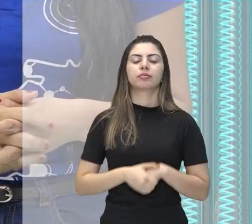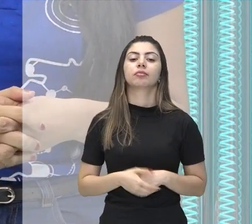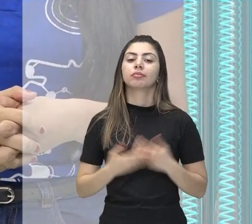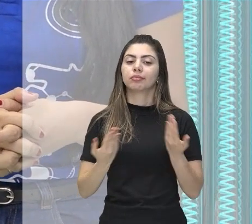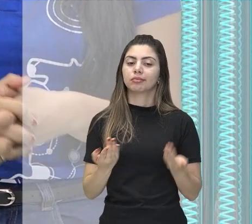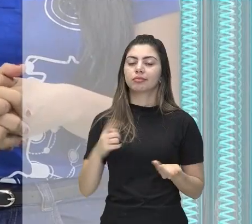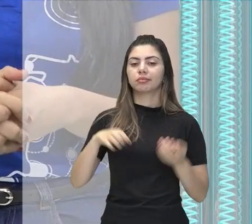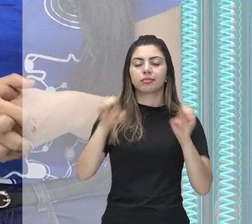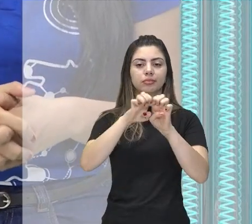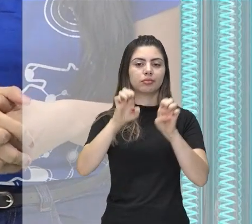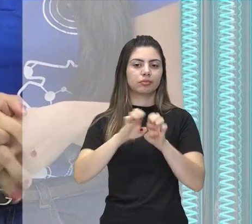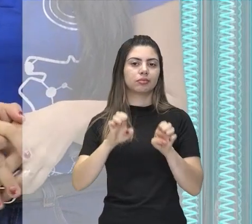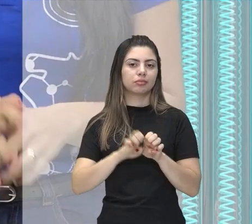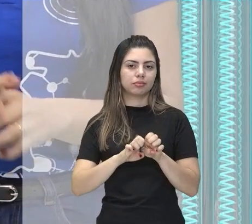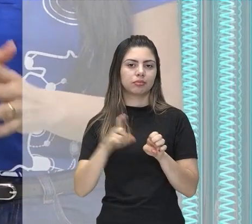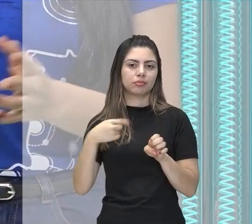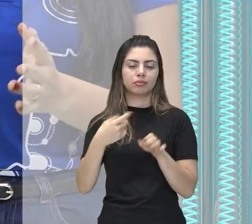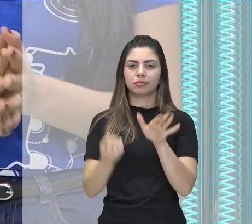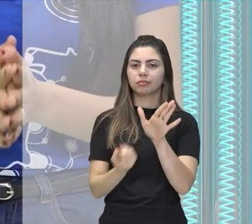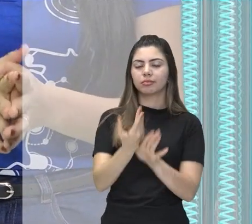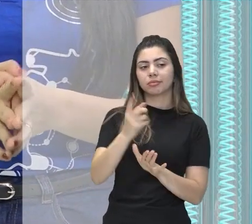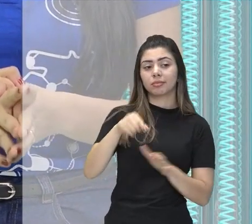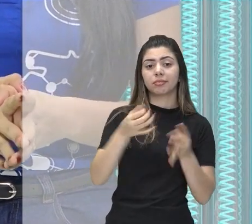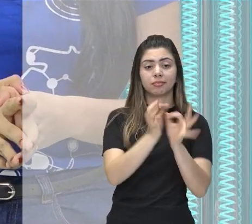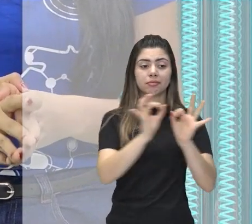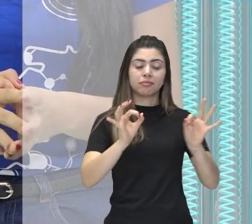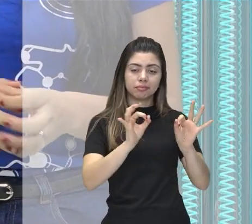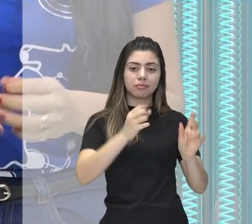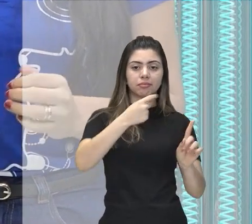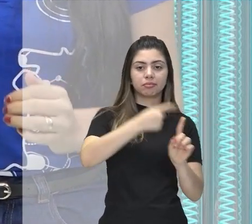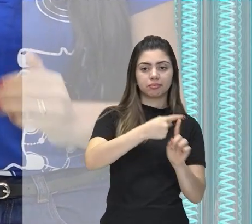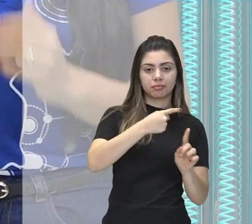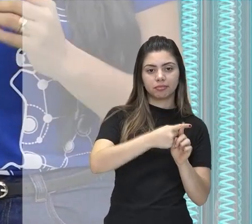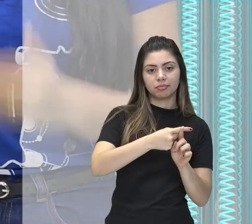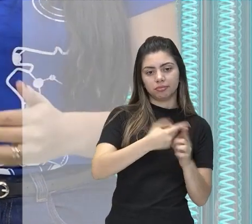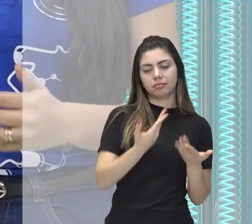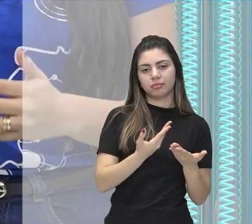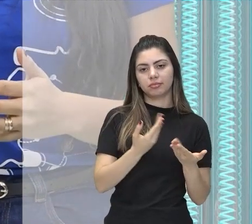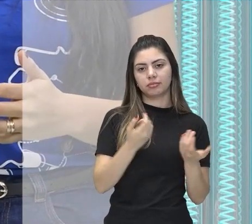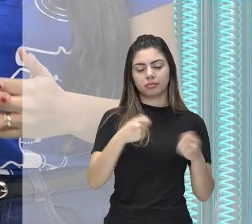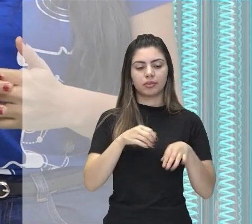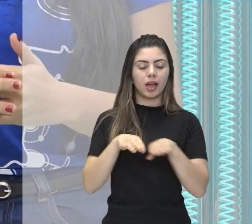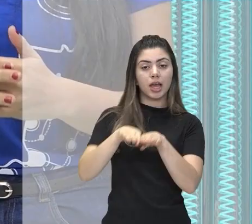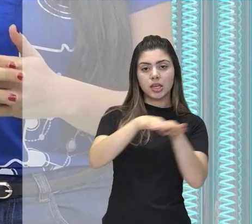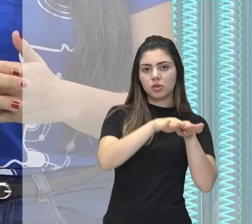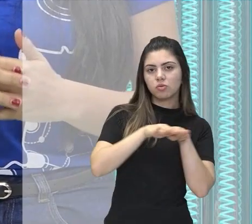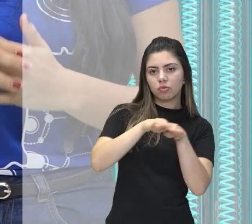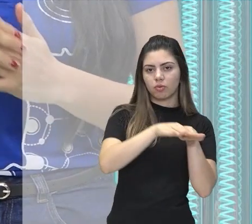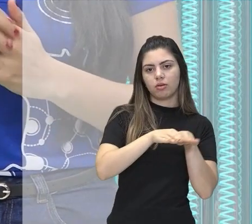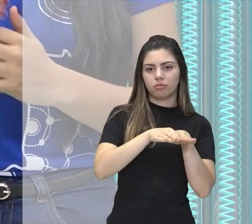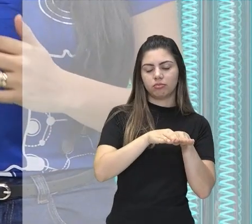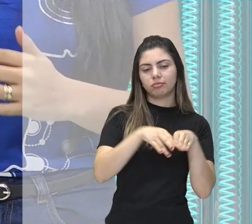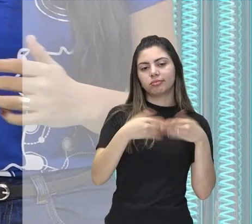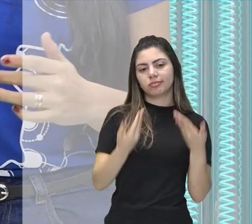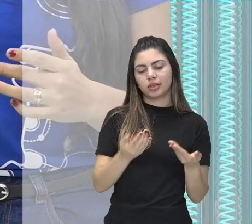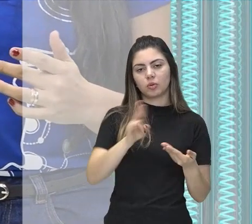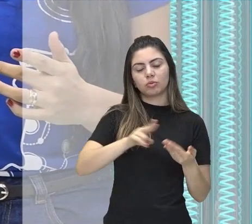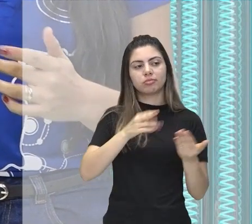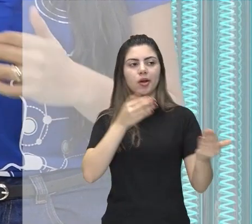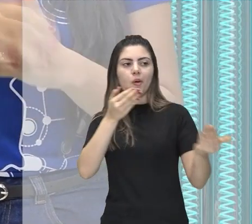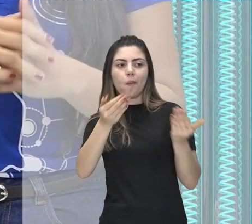gente formular frases afirmativas se eu quero igualar, né? Nós vimos ali para